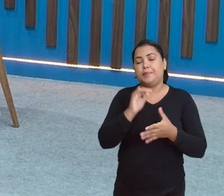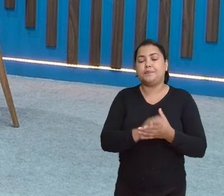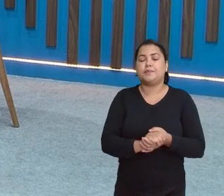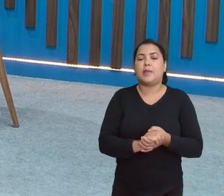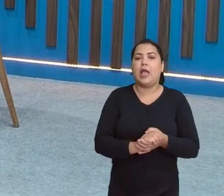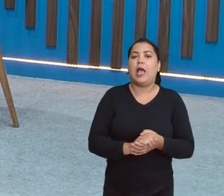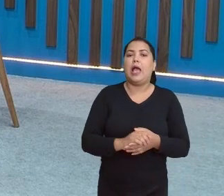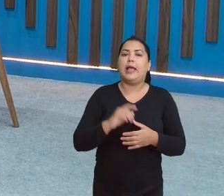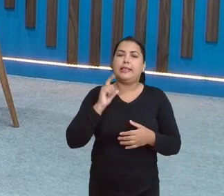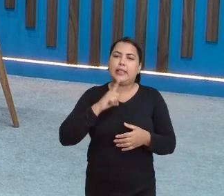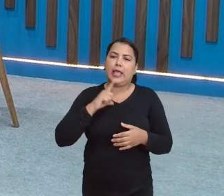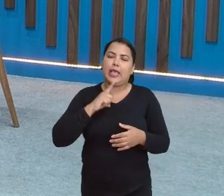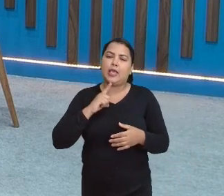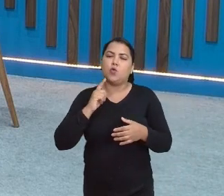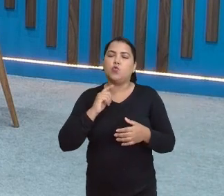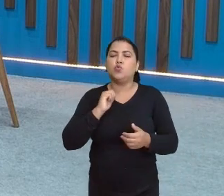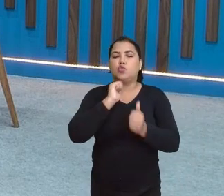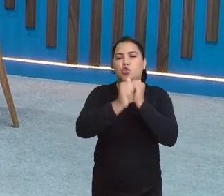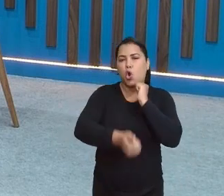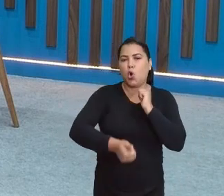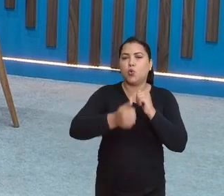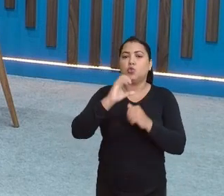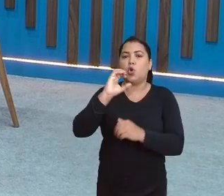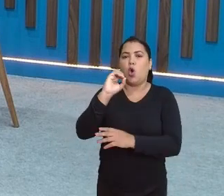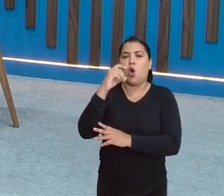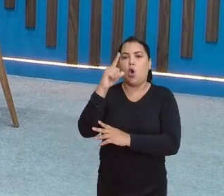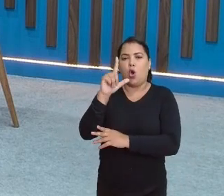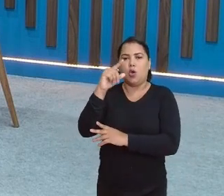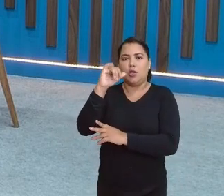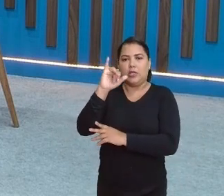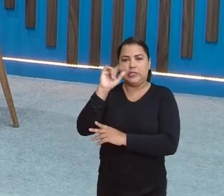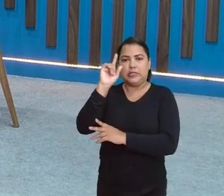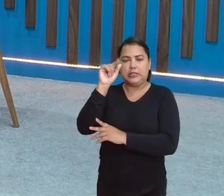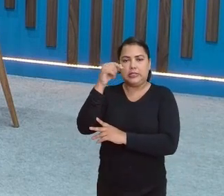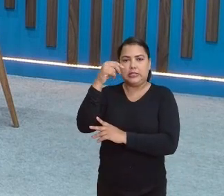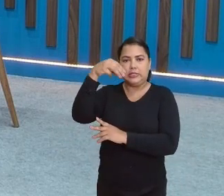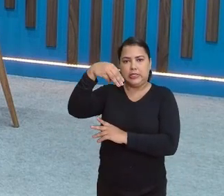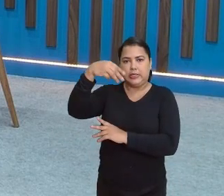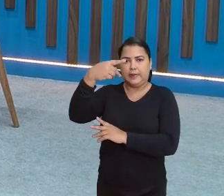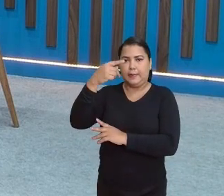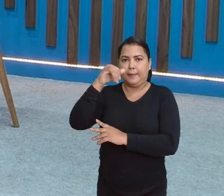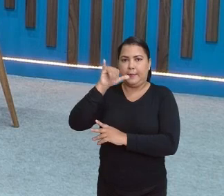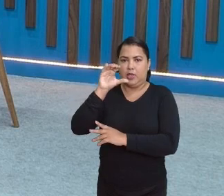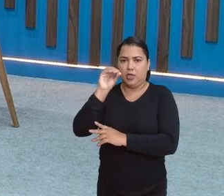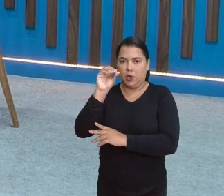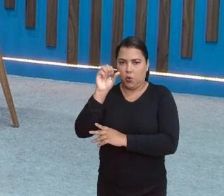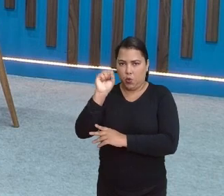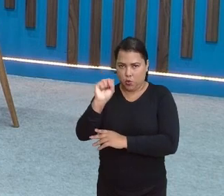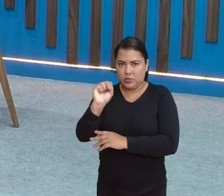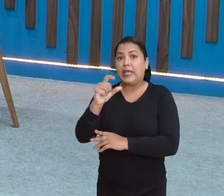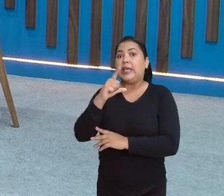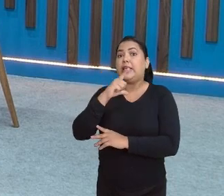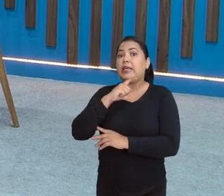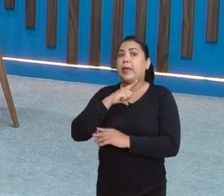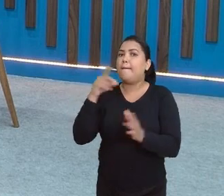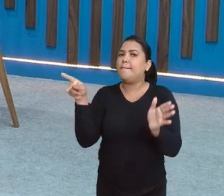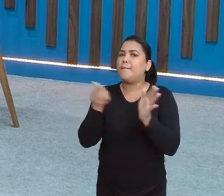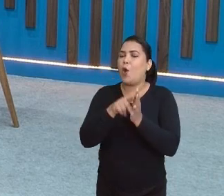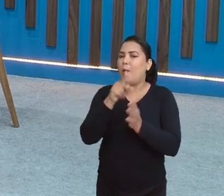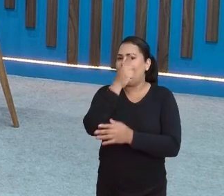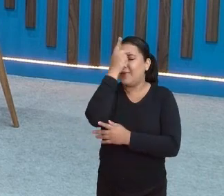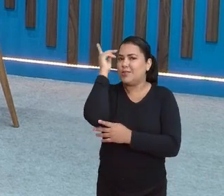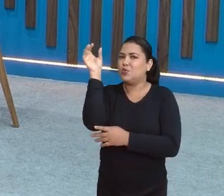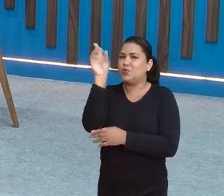inclusão, não é? Porque a gente tem os Jogos Olímpicos, e aí dentro dos Jogos Olímpicos a gente também tem as Paralimpíadas,